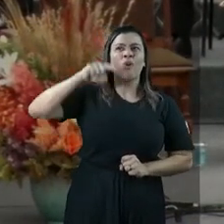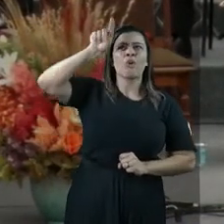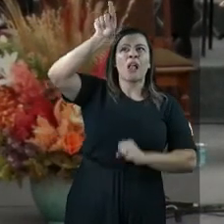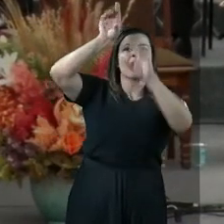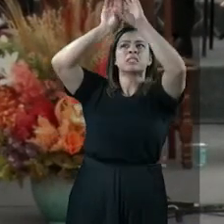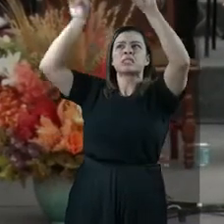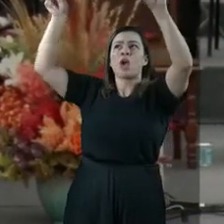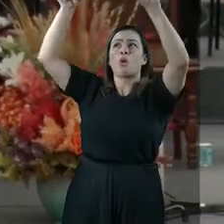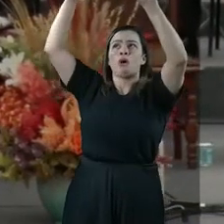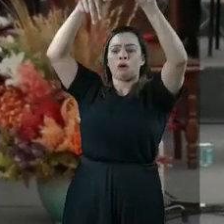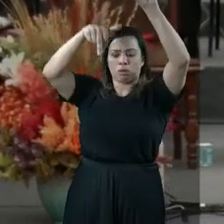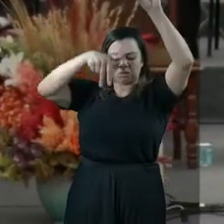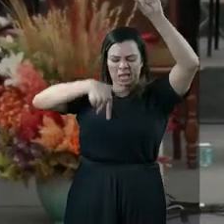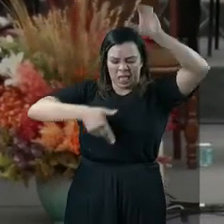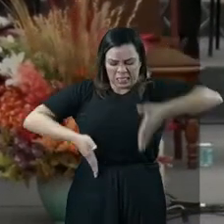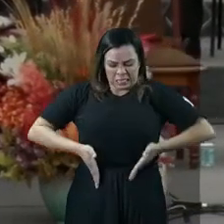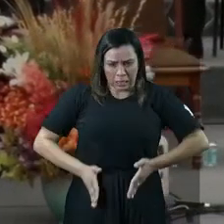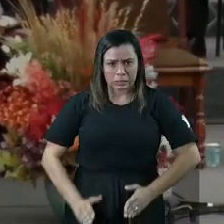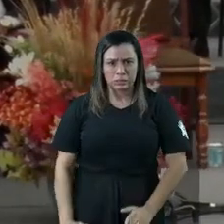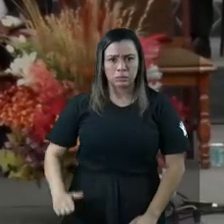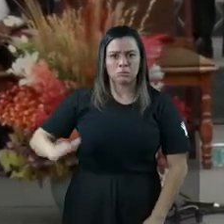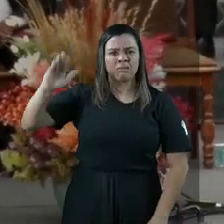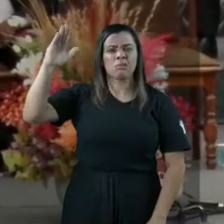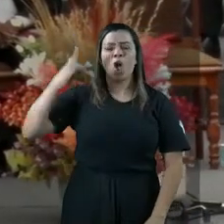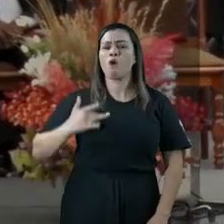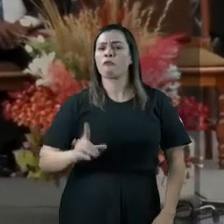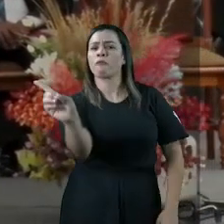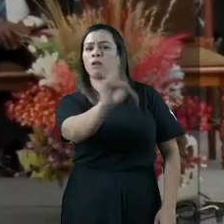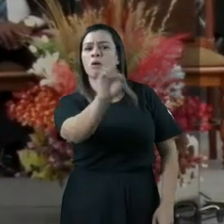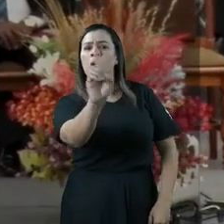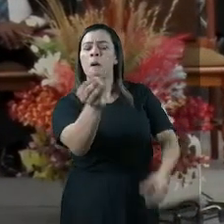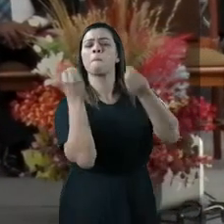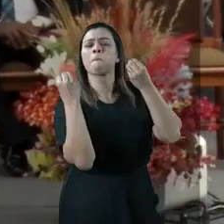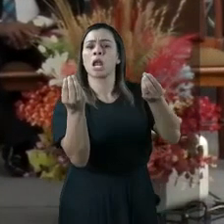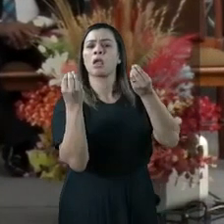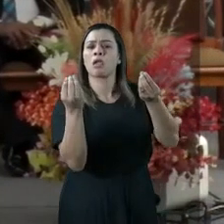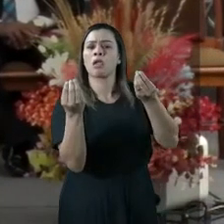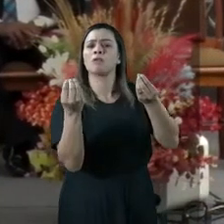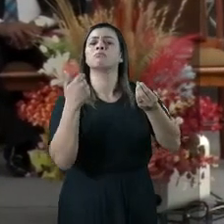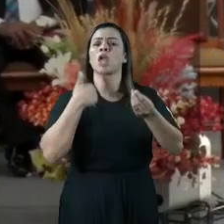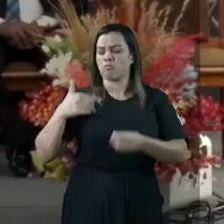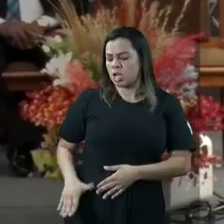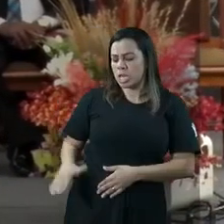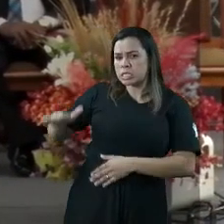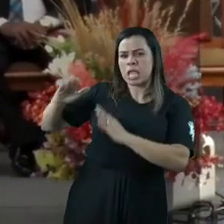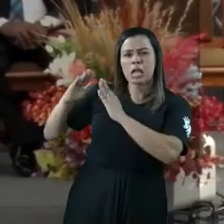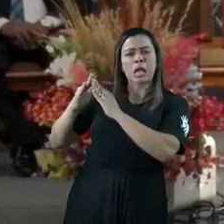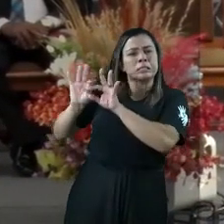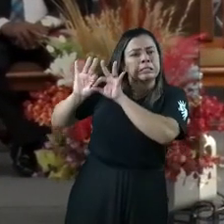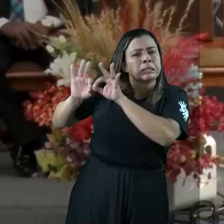para encarnar no ventre de Maria. Não valeu a pena crescer na casa de um carpinteiro. Não valeu a